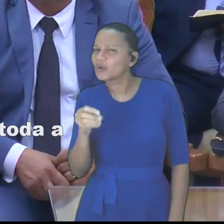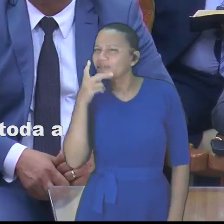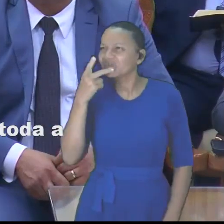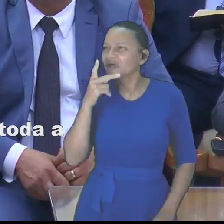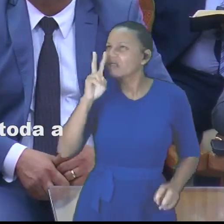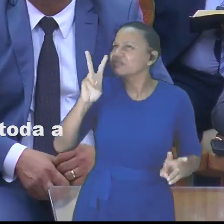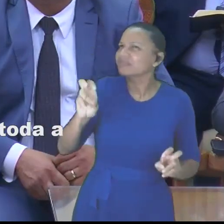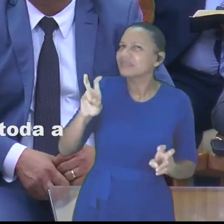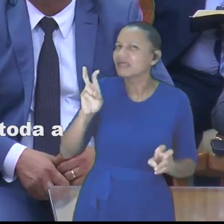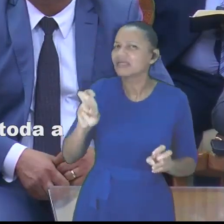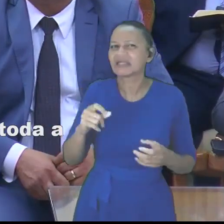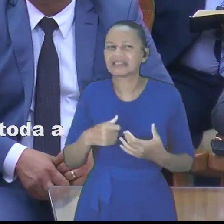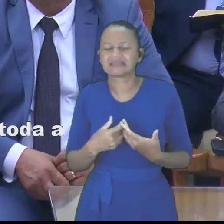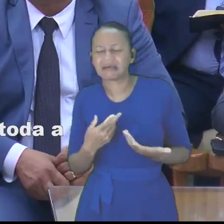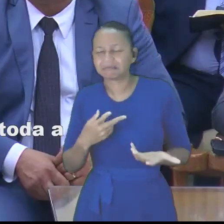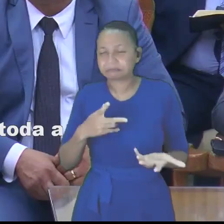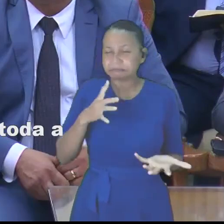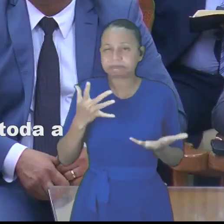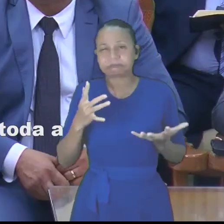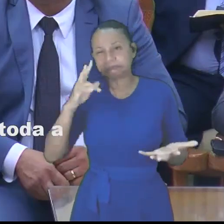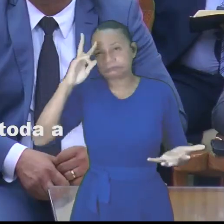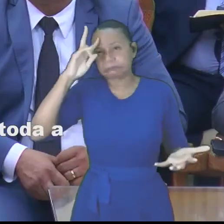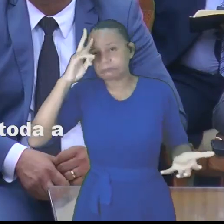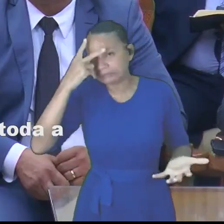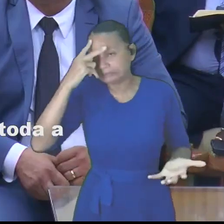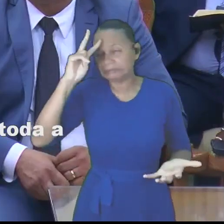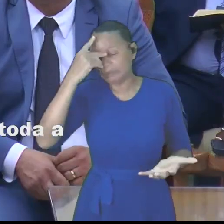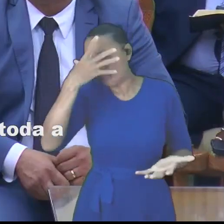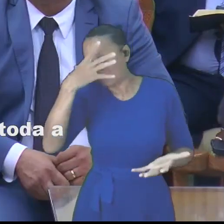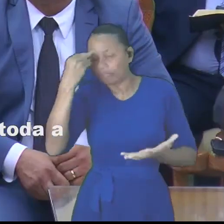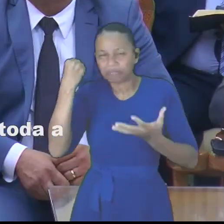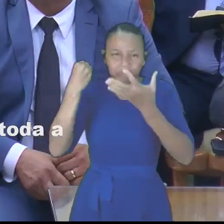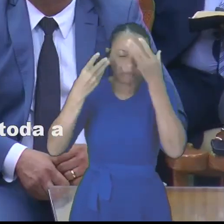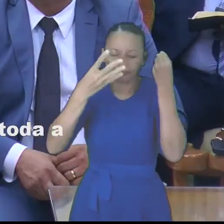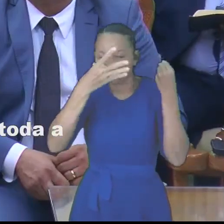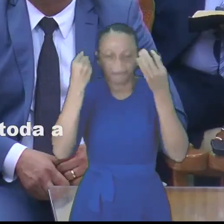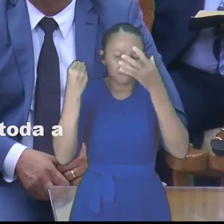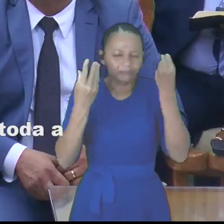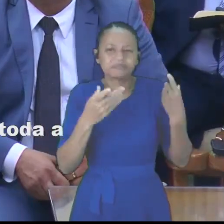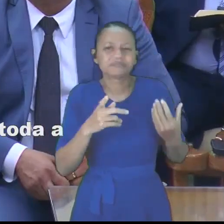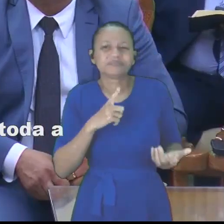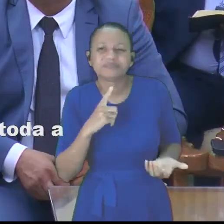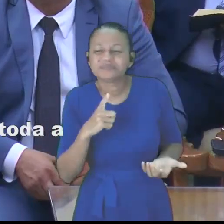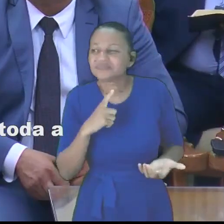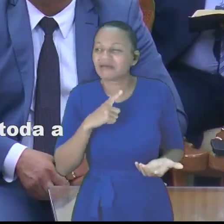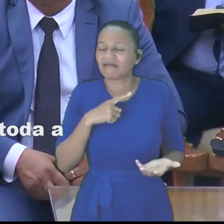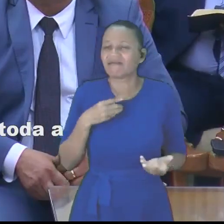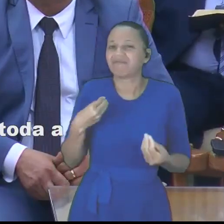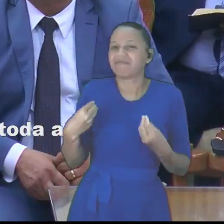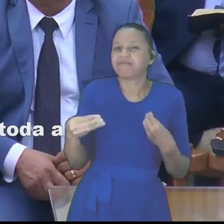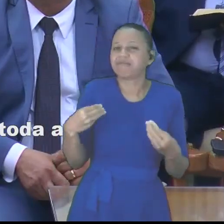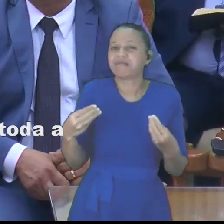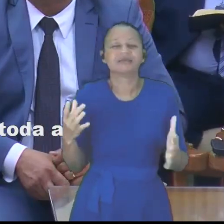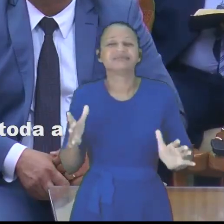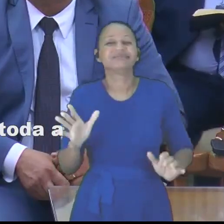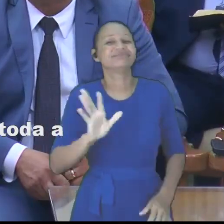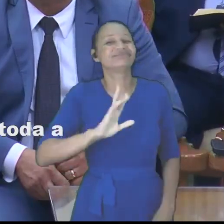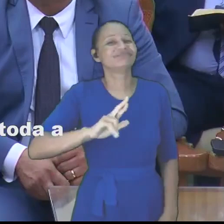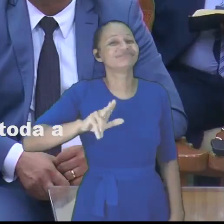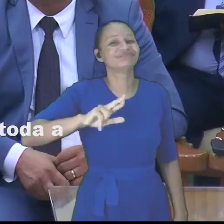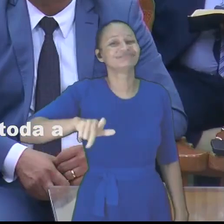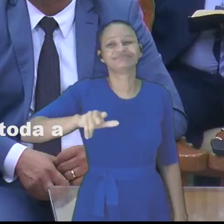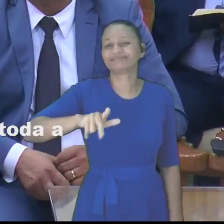errado? Será que houve um titubear? Será que houve um esquecimento? Será que houve uma fragilidade humana? Não,